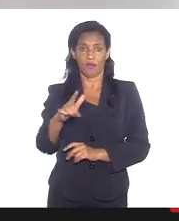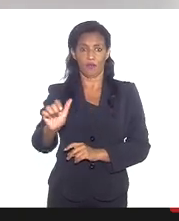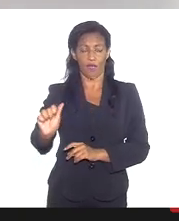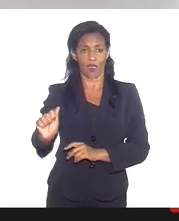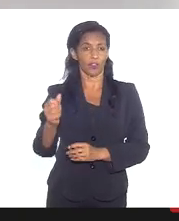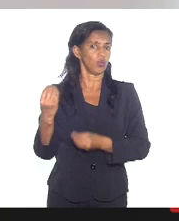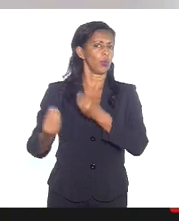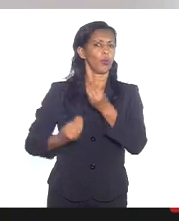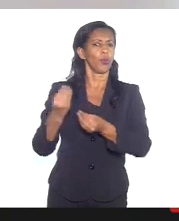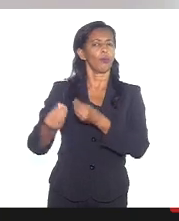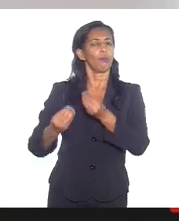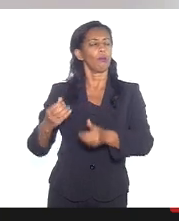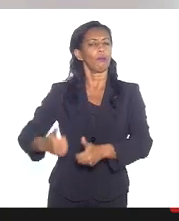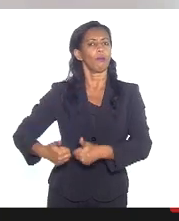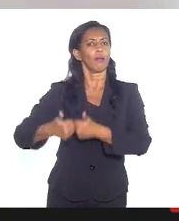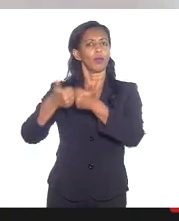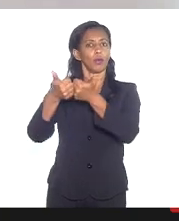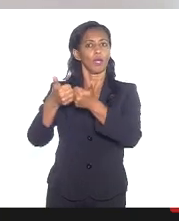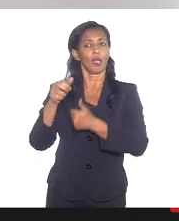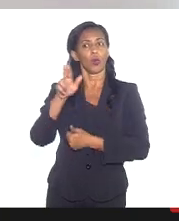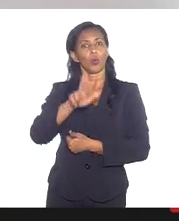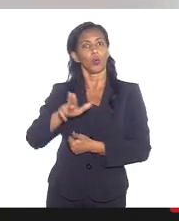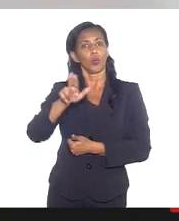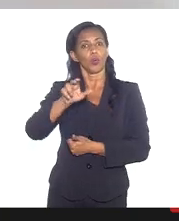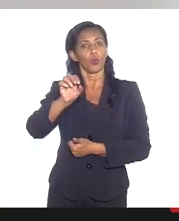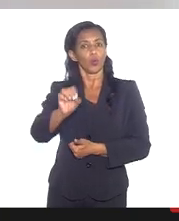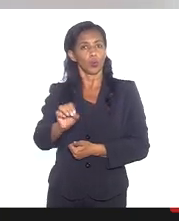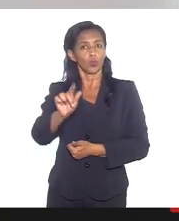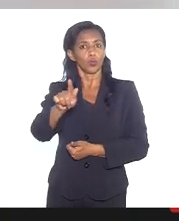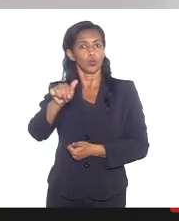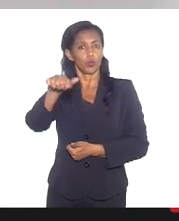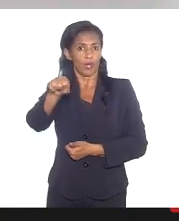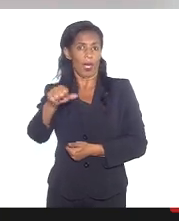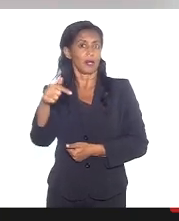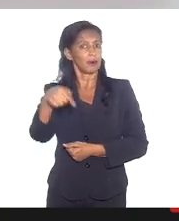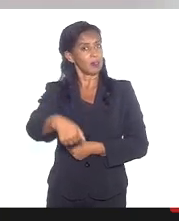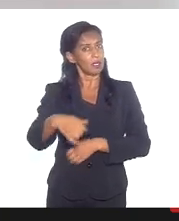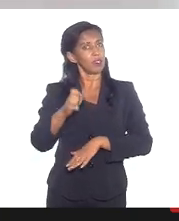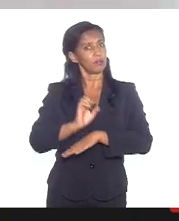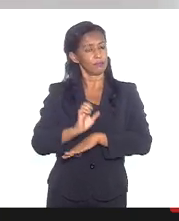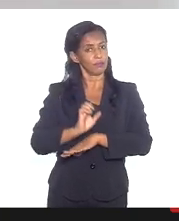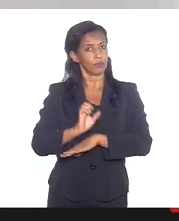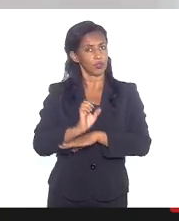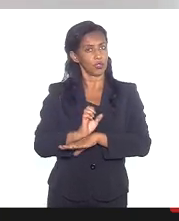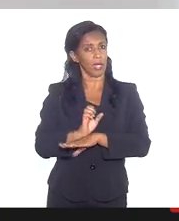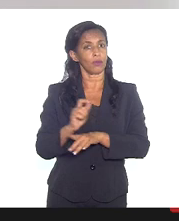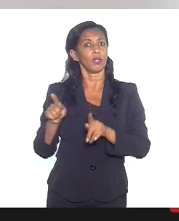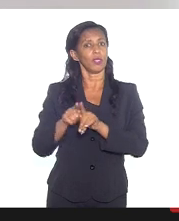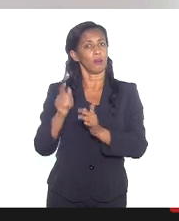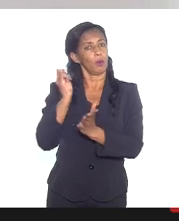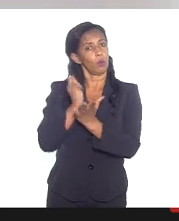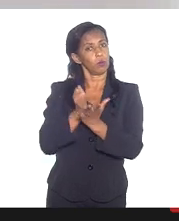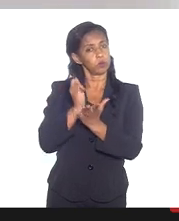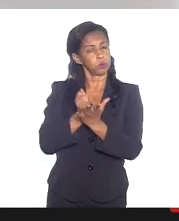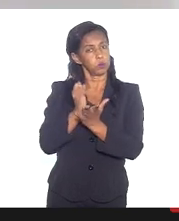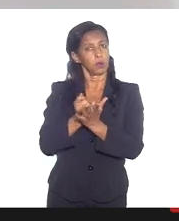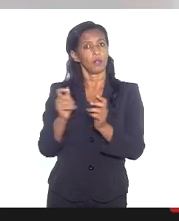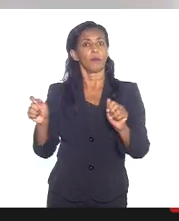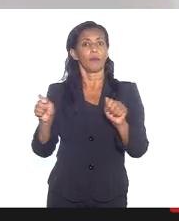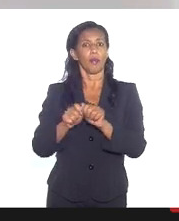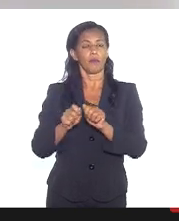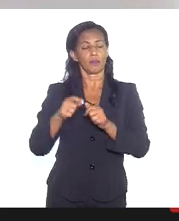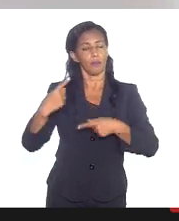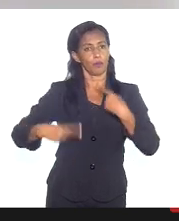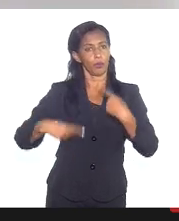como melhorar, né, a utilização do gás aqui no nosso estado e, obviamente, gerar receitas, né, para que possam ser feitas as